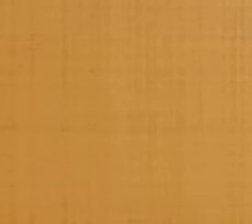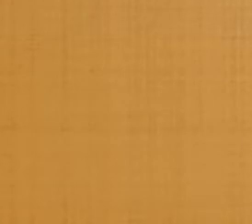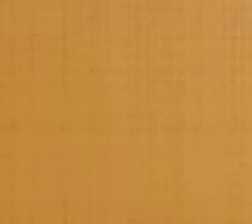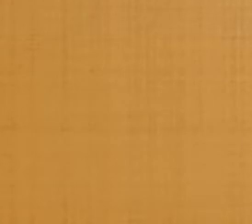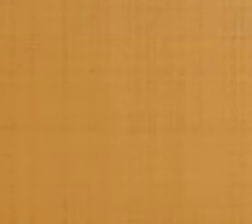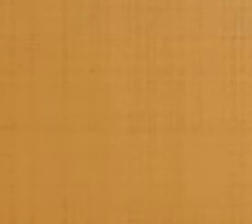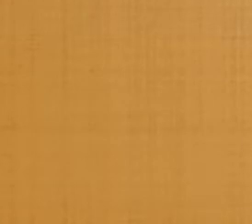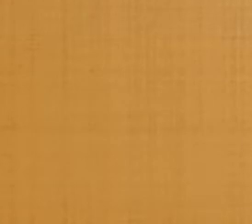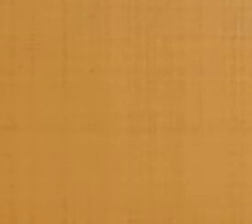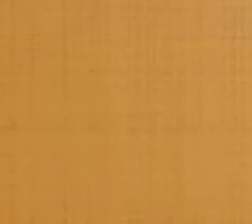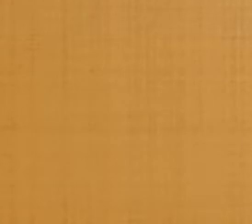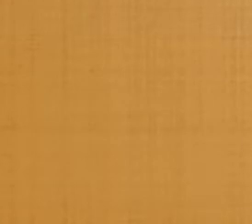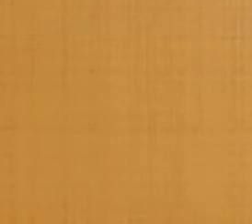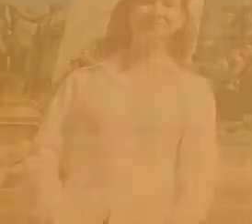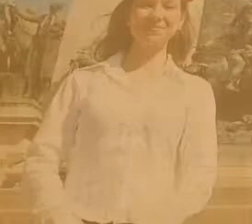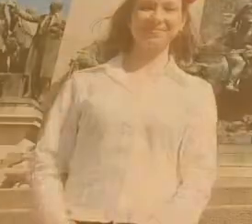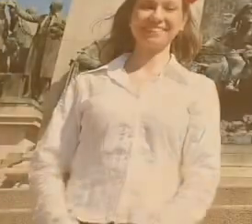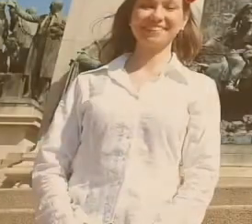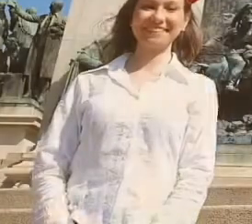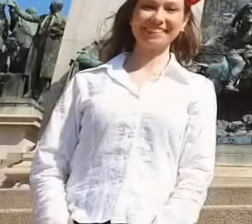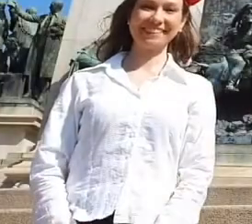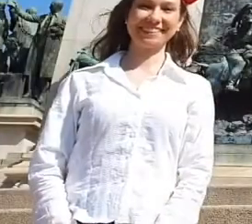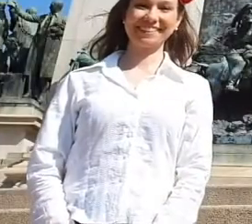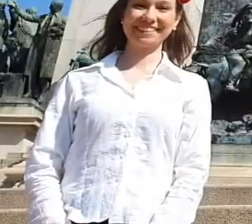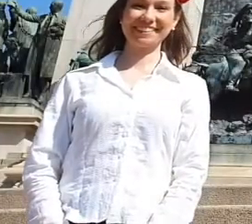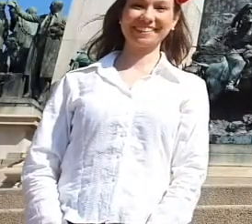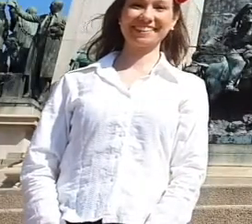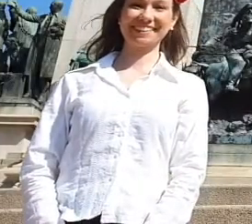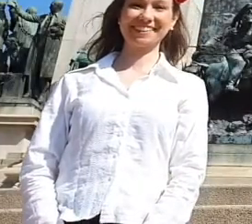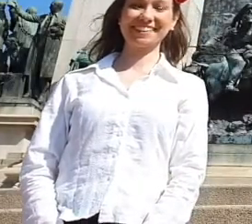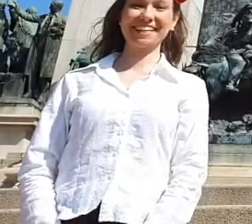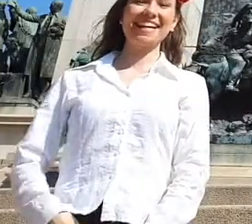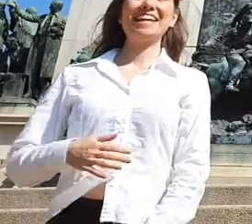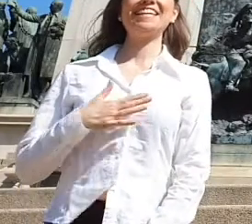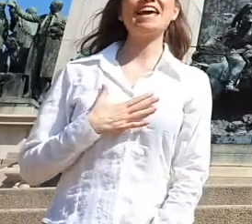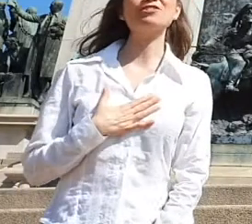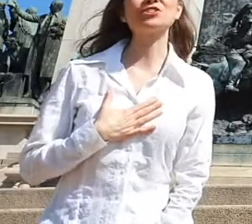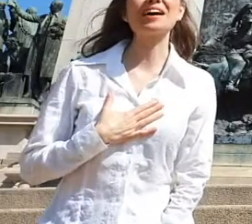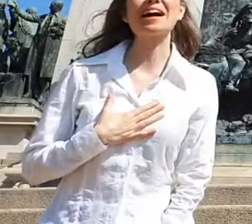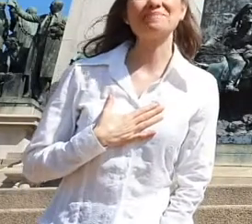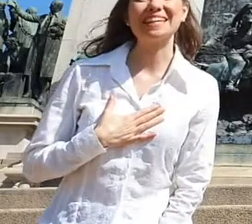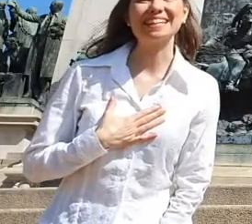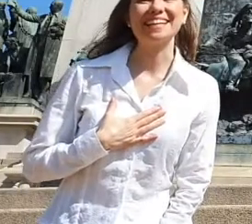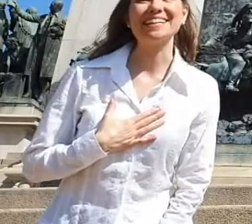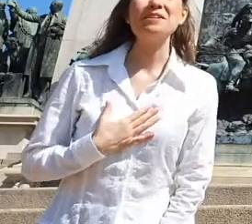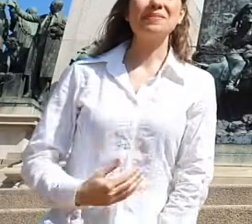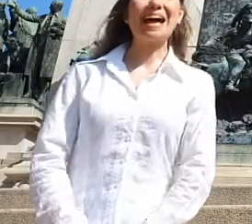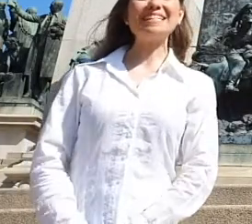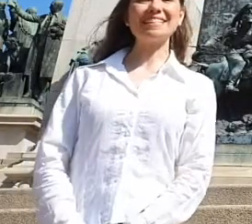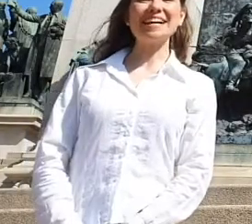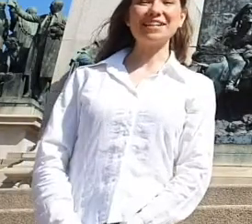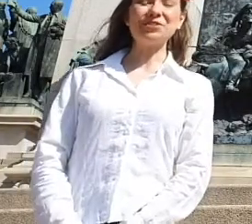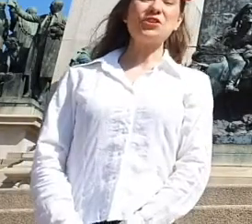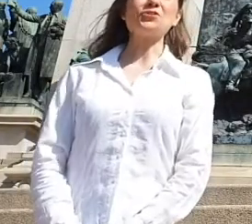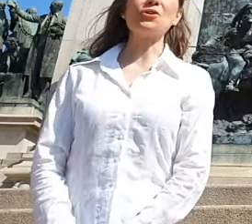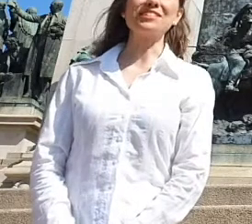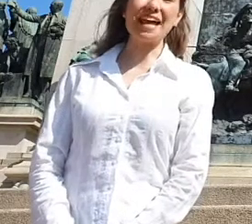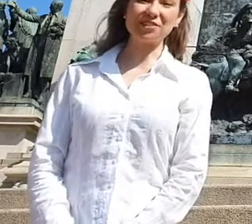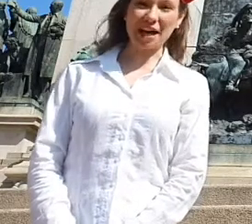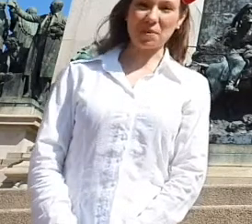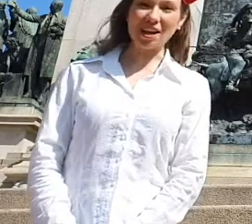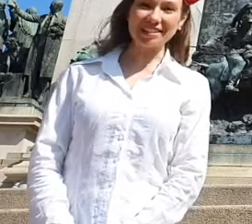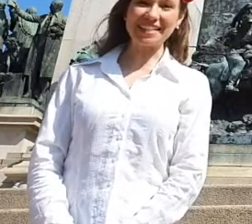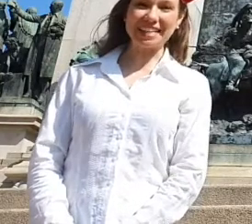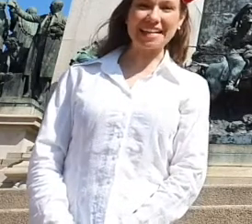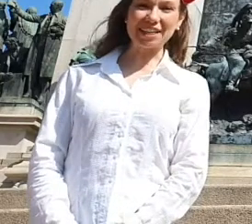Bruseadeiras na Web, CIA, a hora da história. Olá, eu sou a Natália. E eu sou a Camila. Para esse ano, o